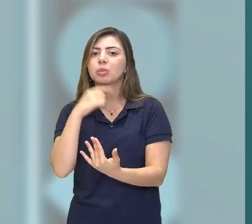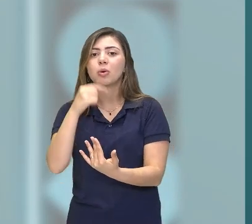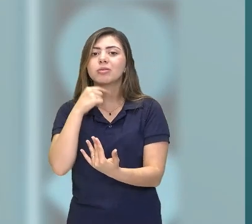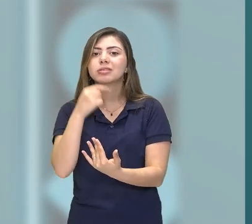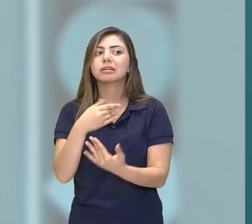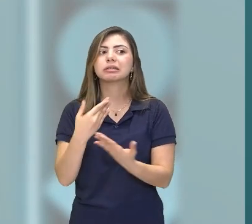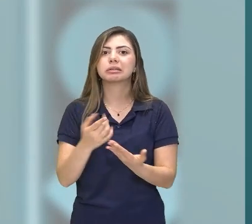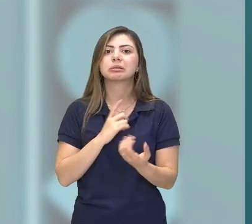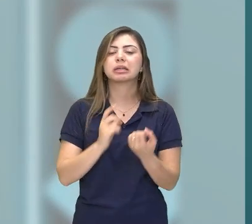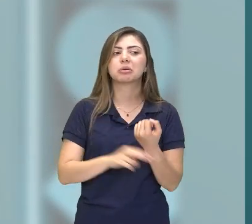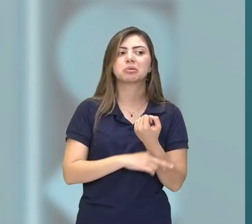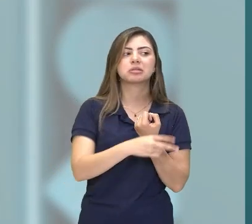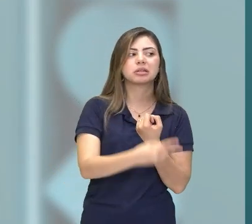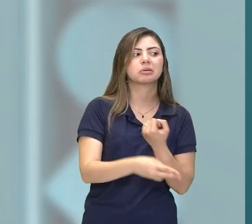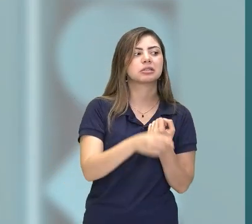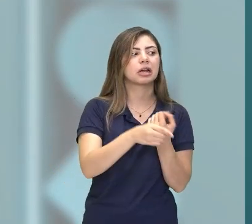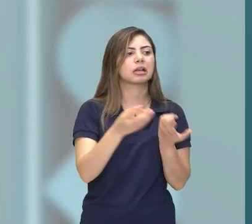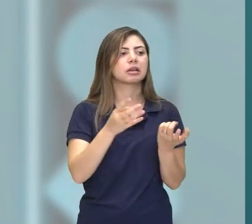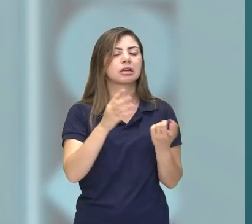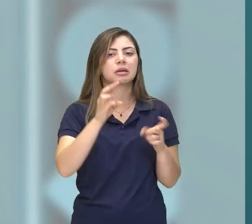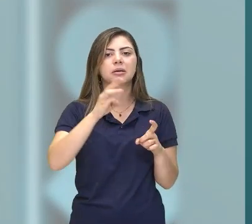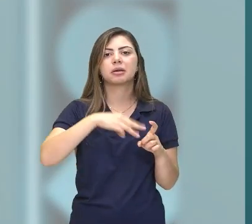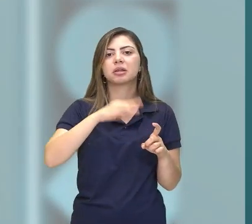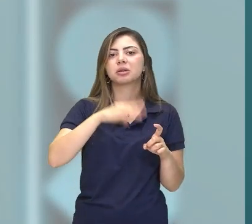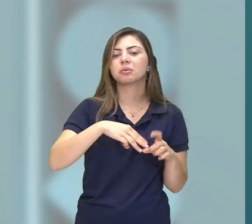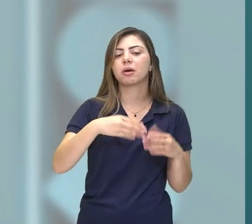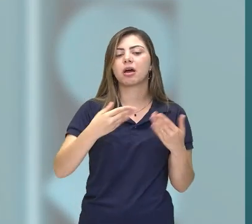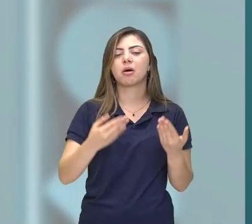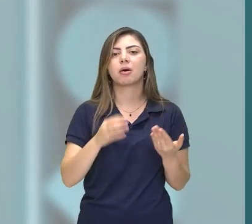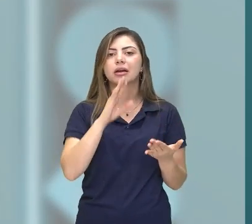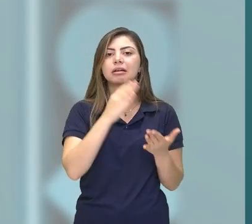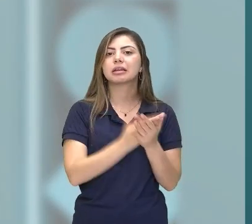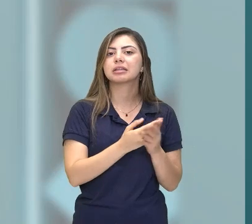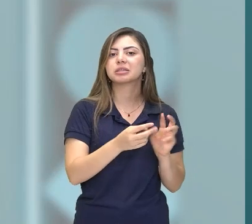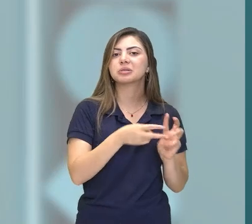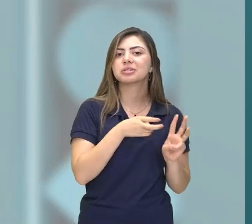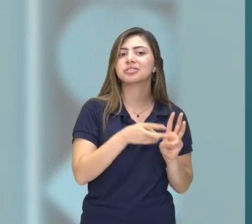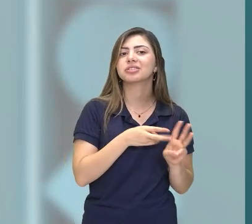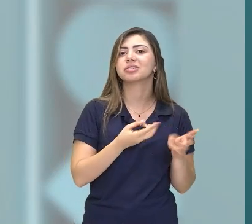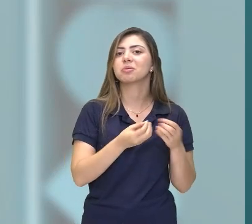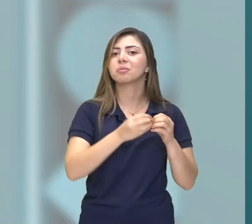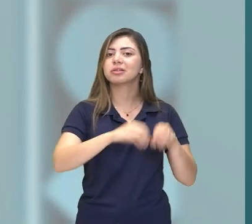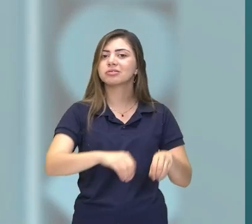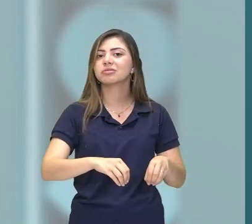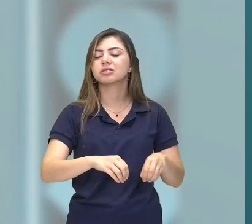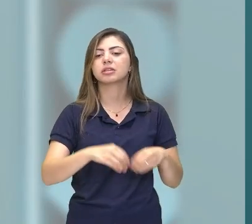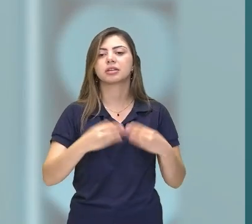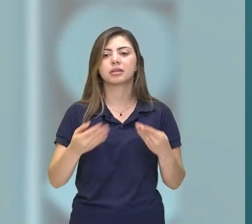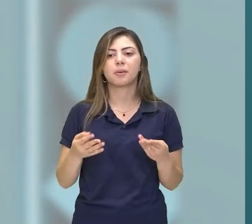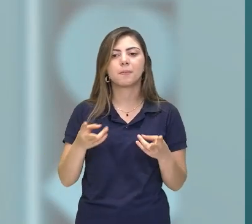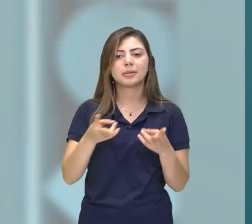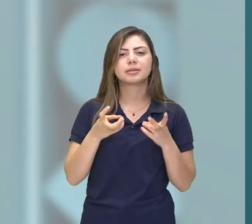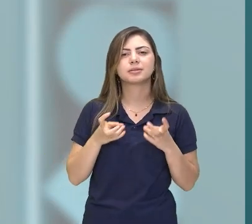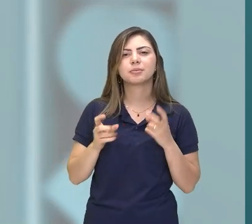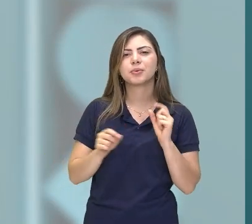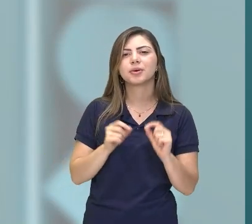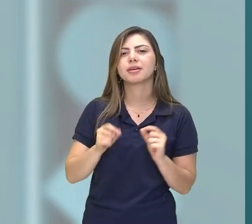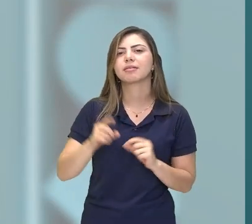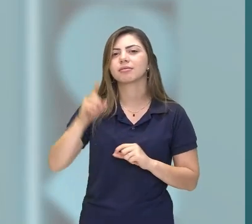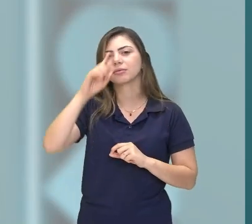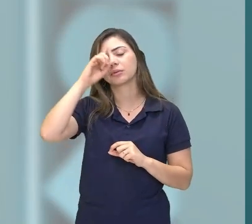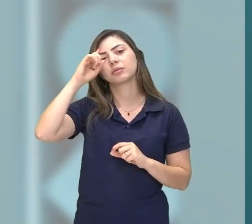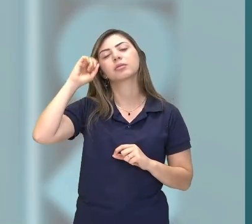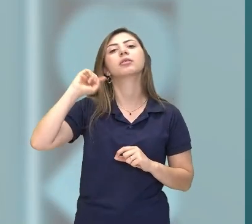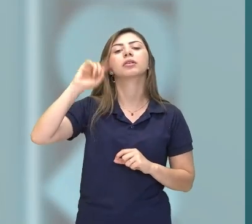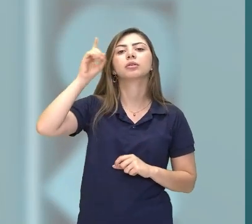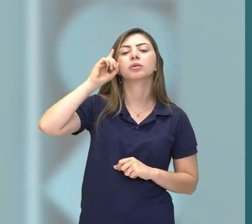a dia, afeta as crenças dos indígenas. Então, de alguma forma, esse cotidiano